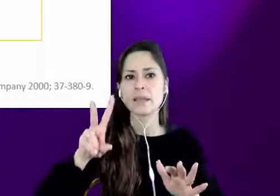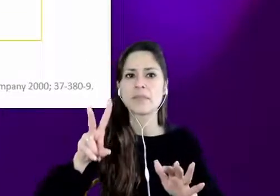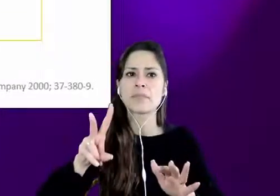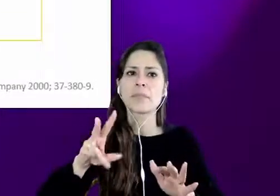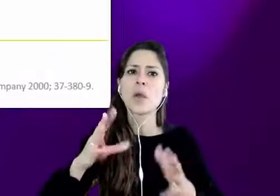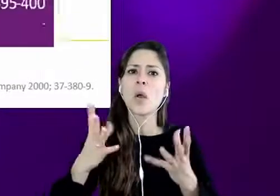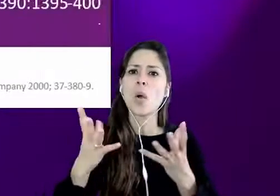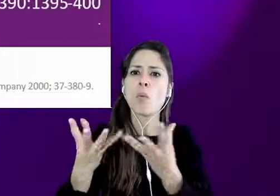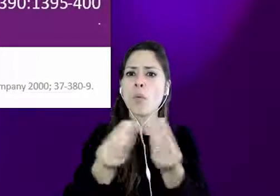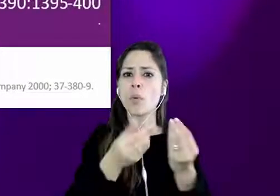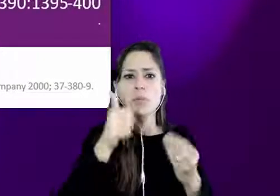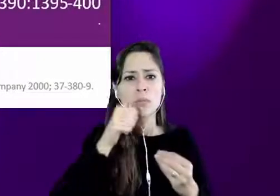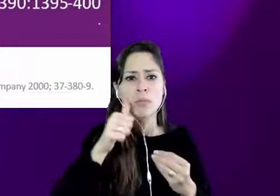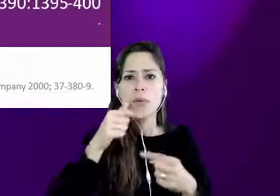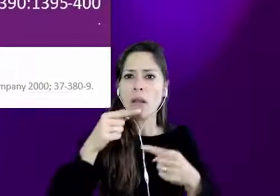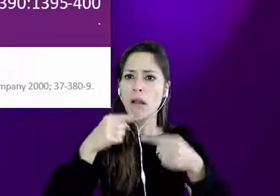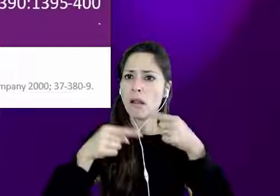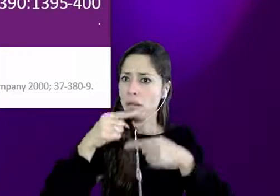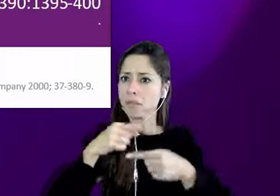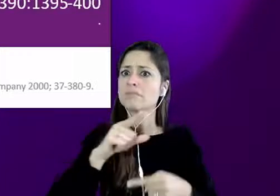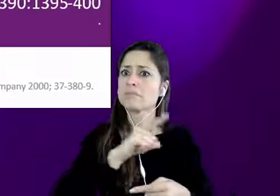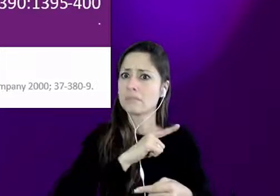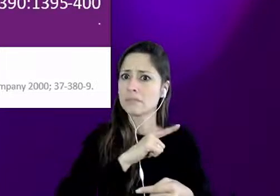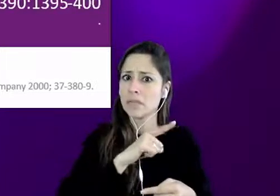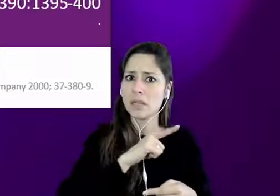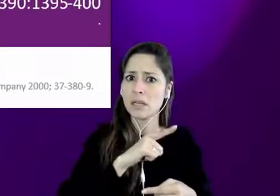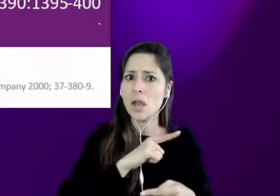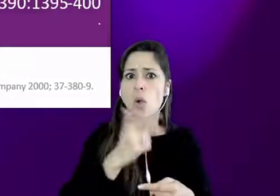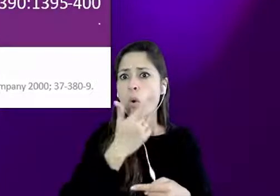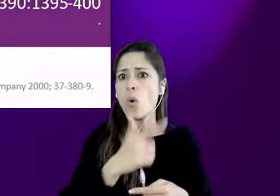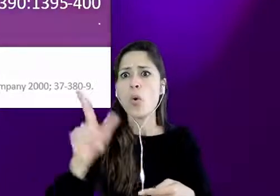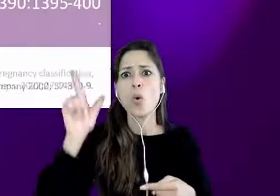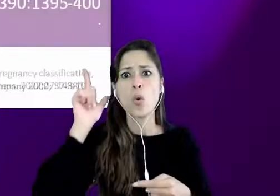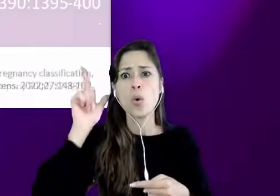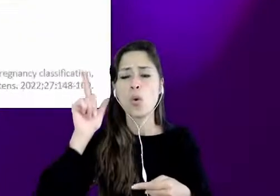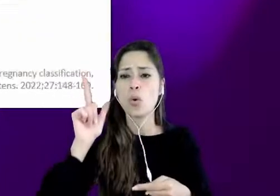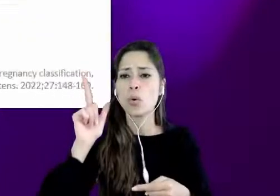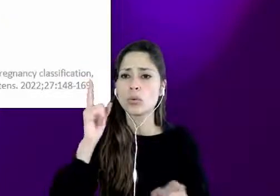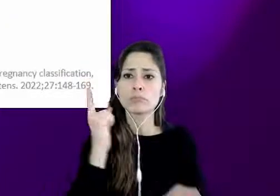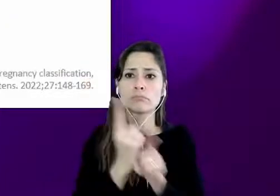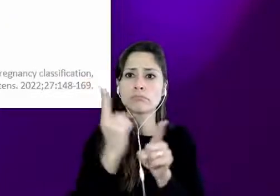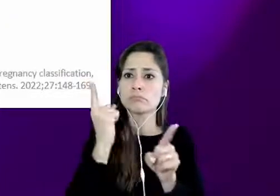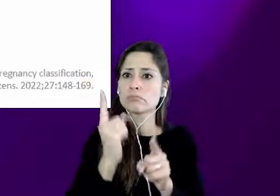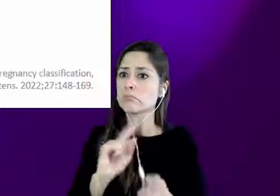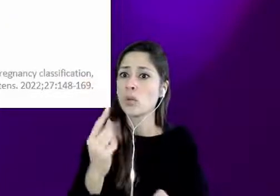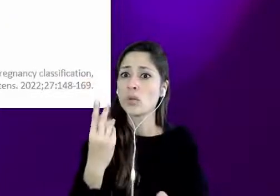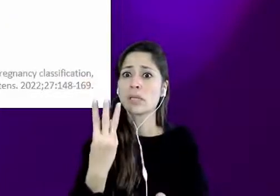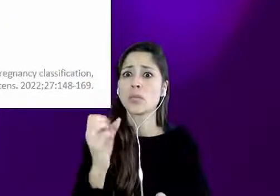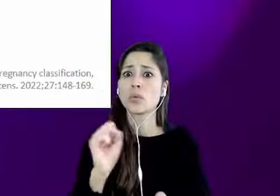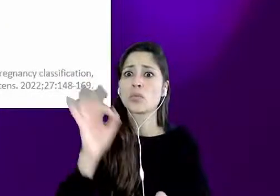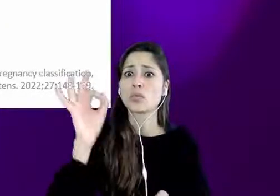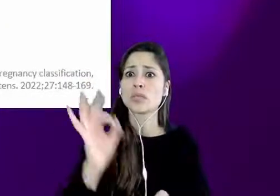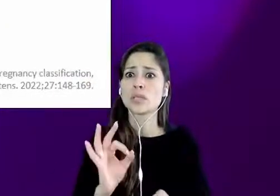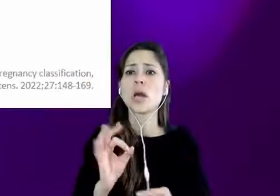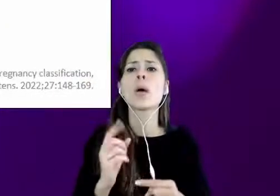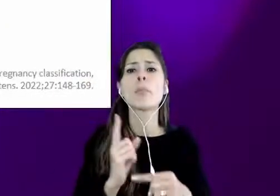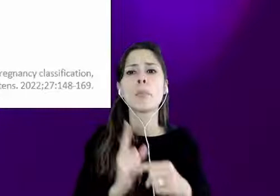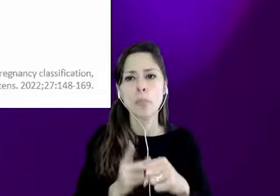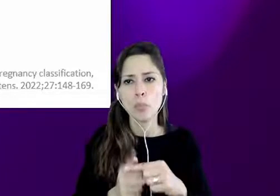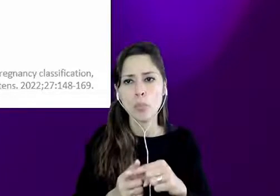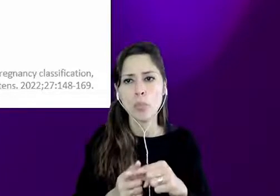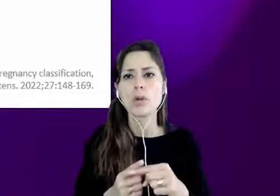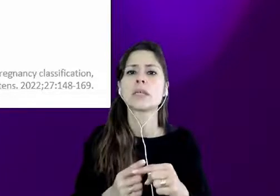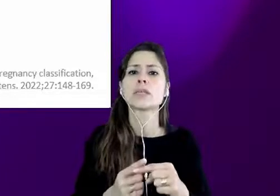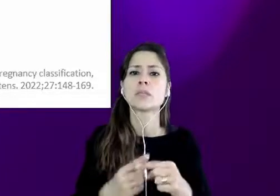nem cefaleia, nem doença, nem outros sinais premonitórios. Por isso, que a Sociedade Internacional de Pessoas na Gravidez